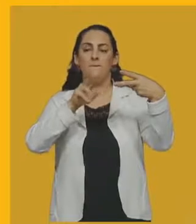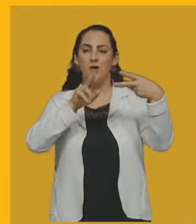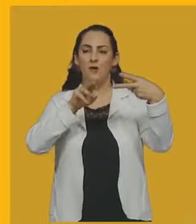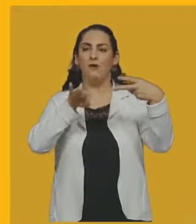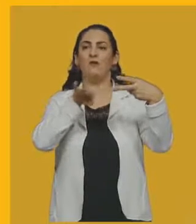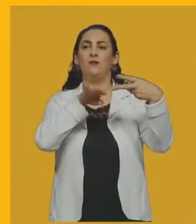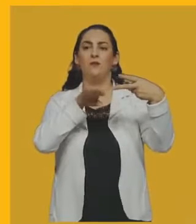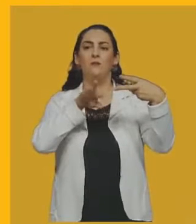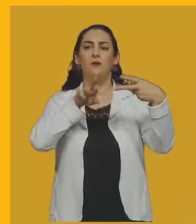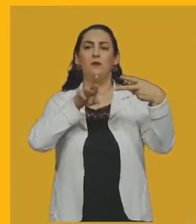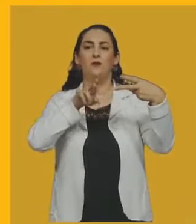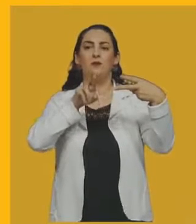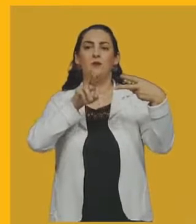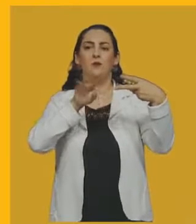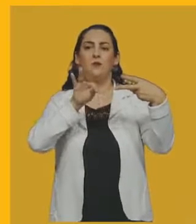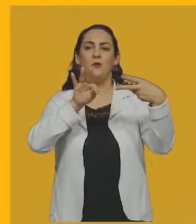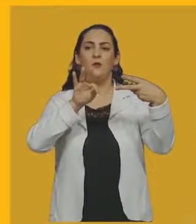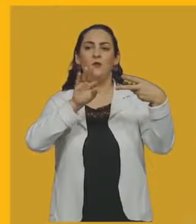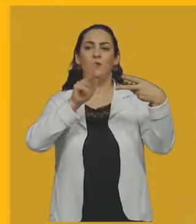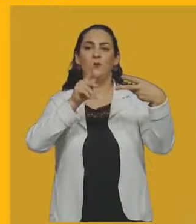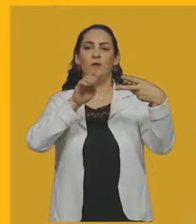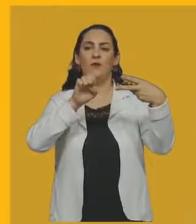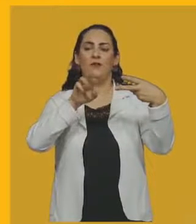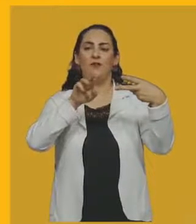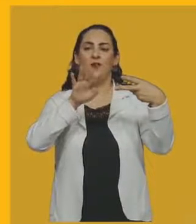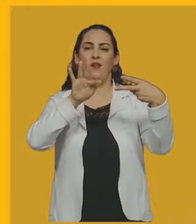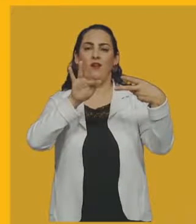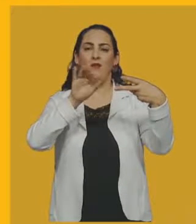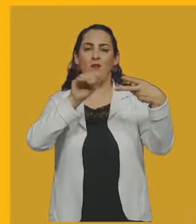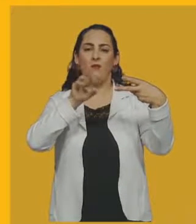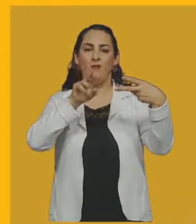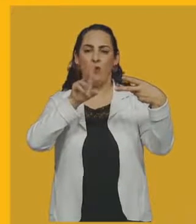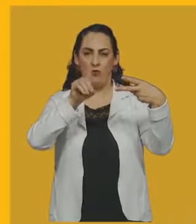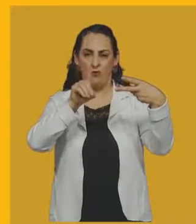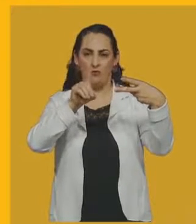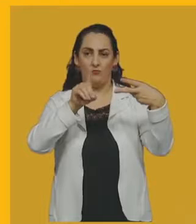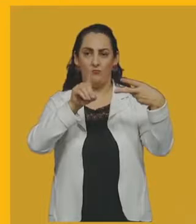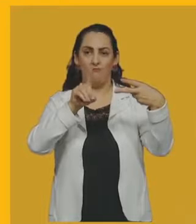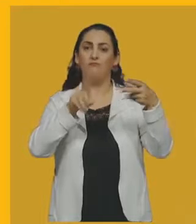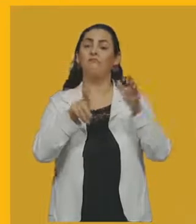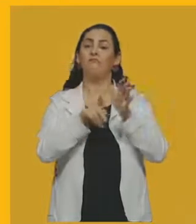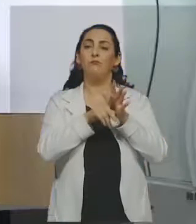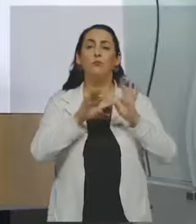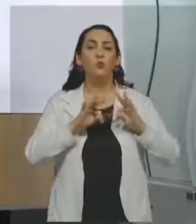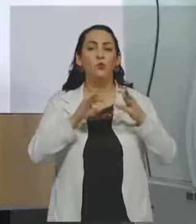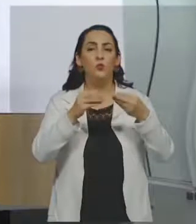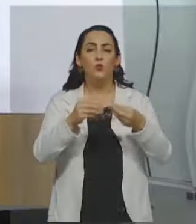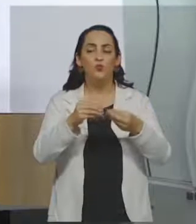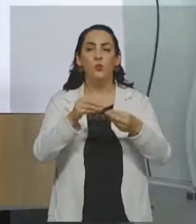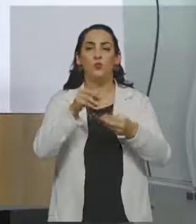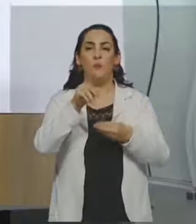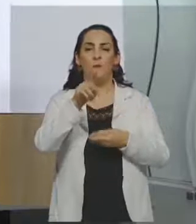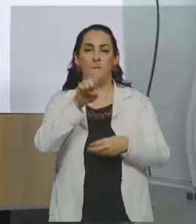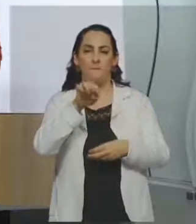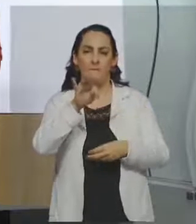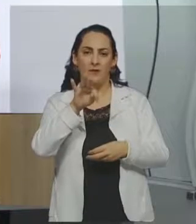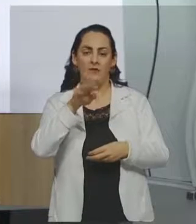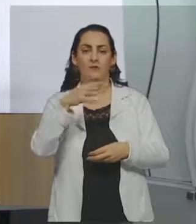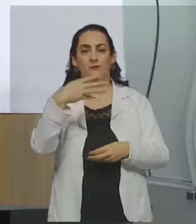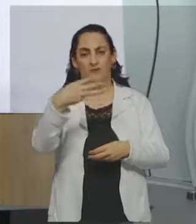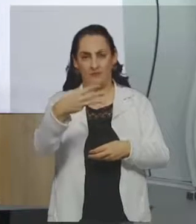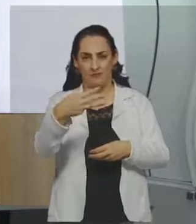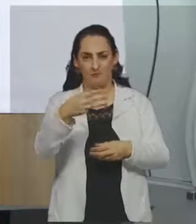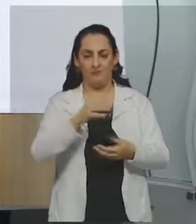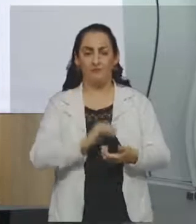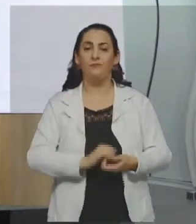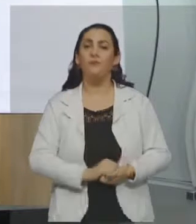englobado na semana 3 e 4 do PET volume 3 do primeiro ano do ensino médio, ok? Bom, nós